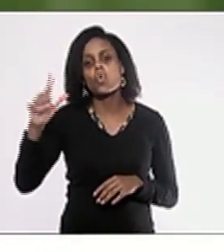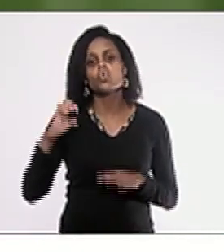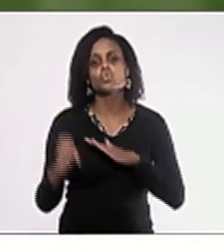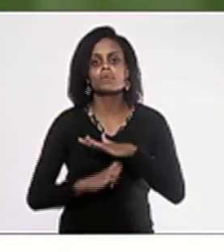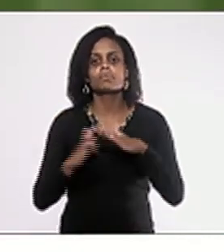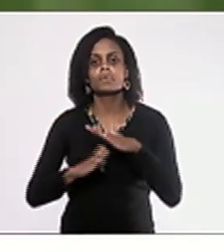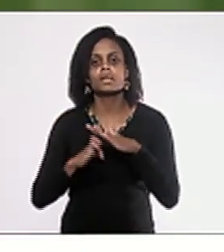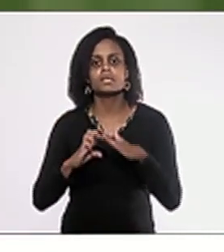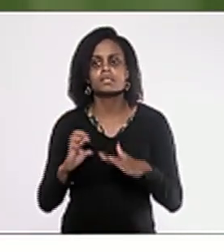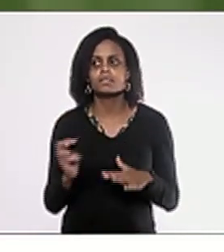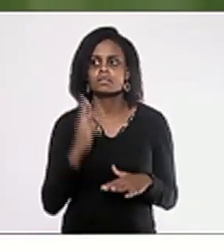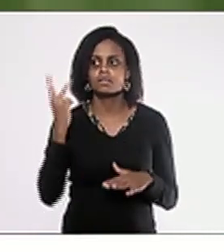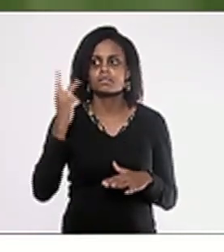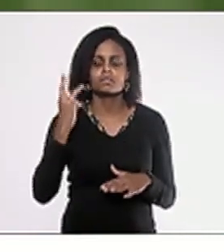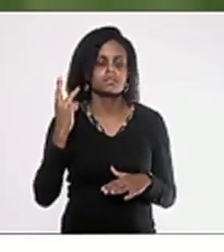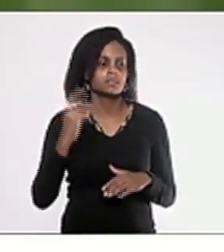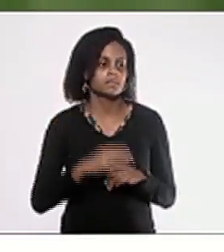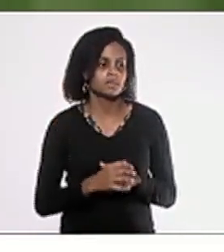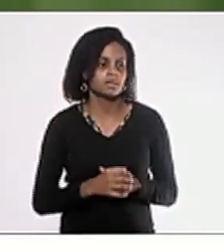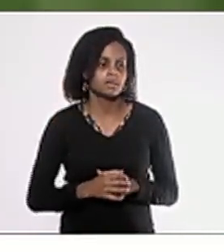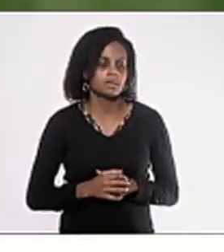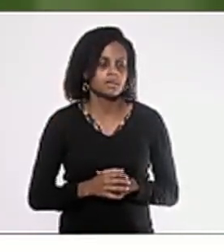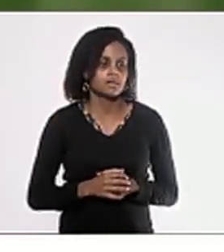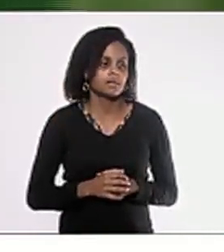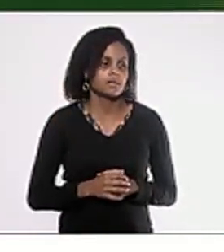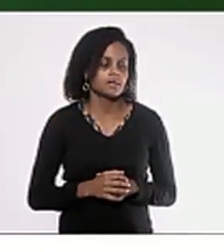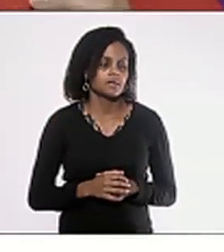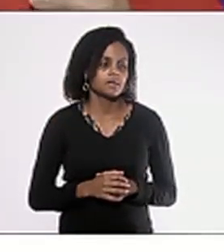empresa terceirizada que instalou o hidrômetro?